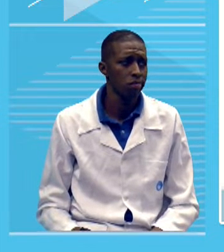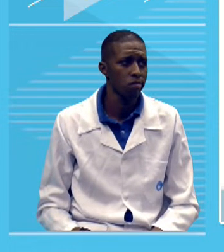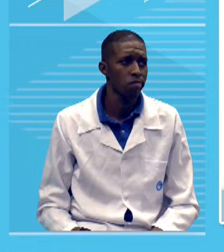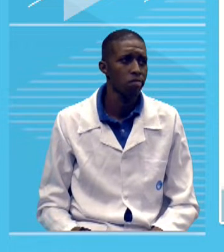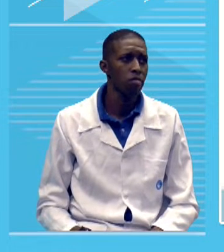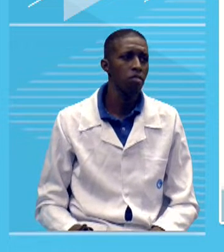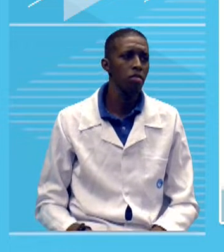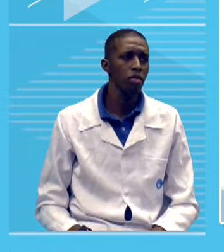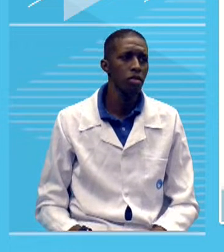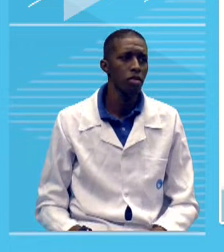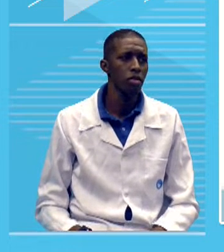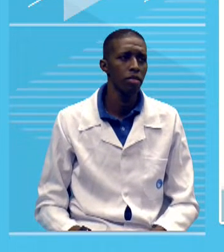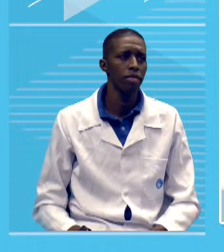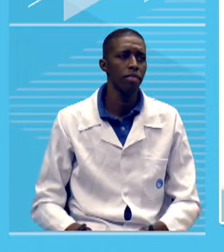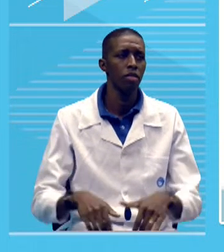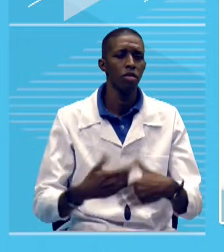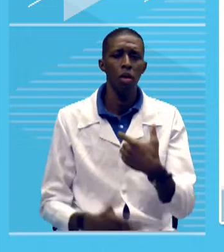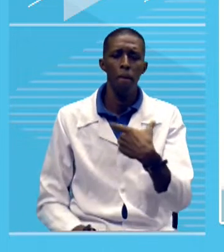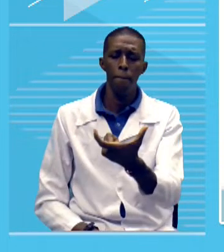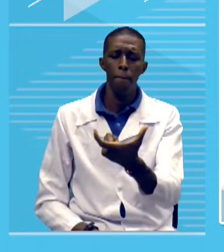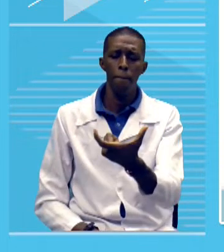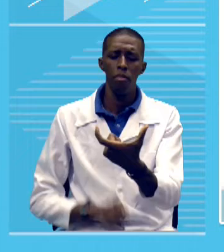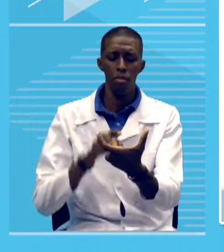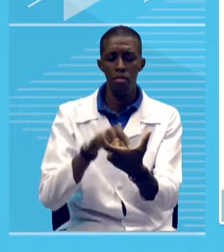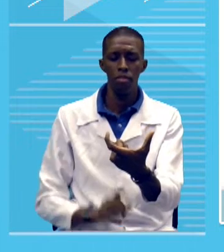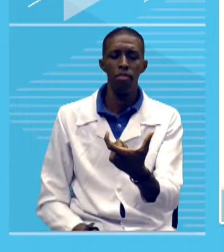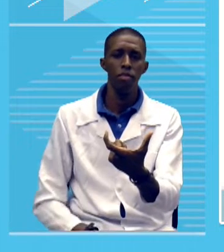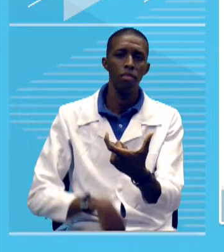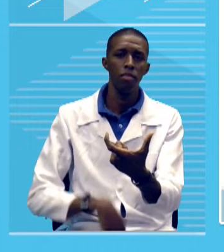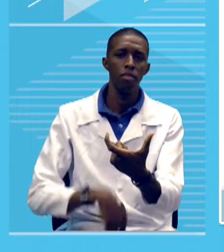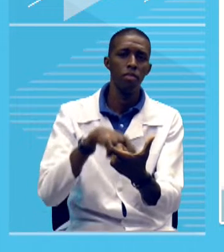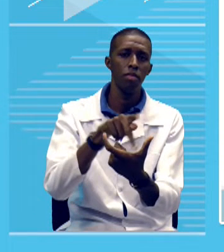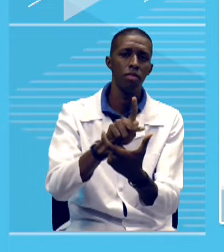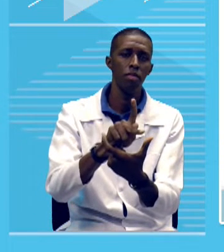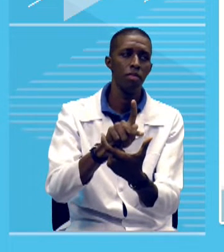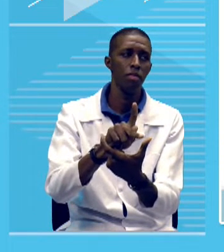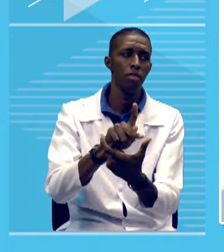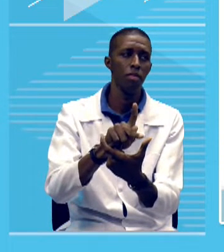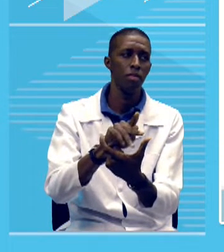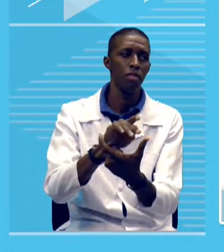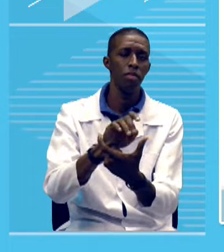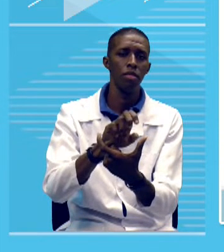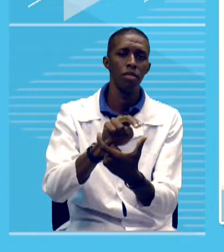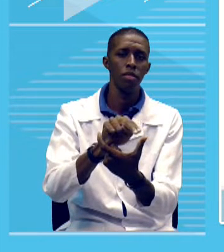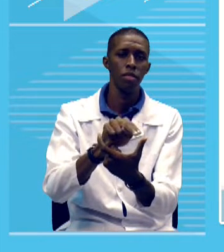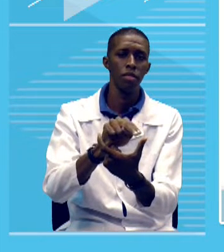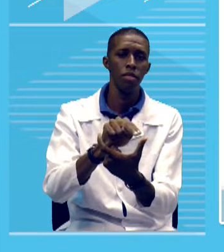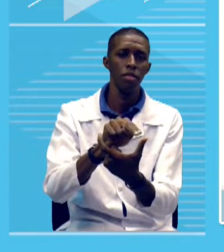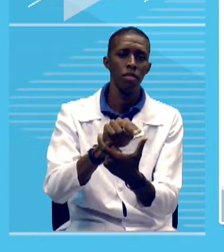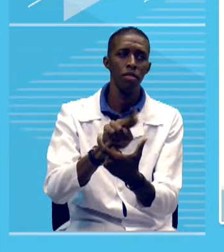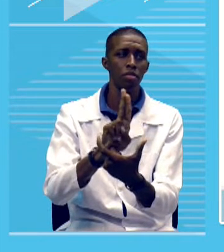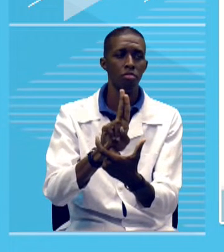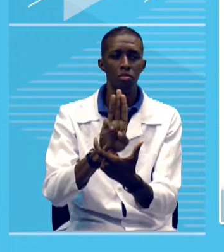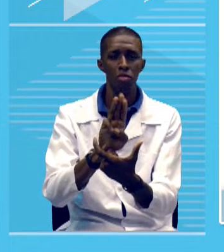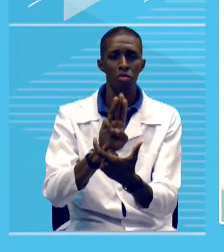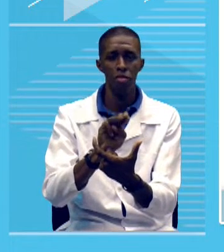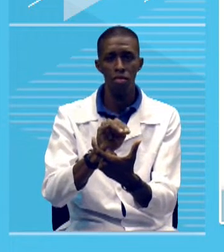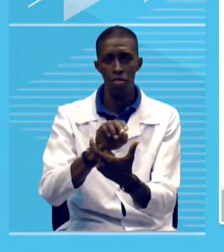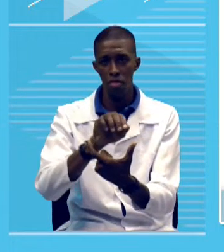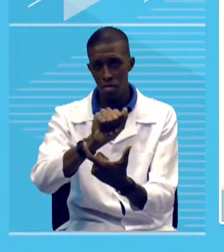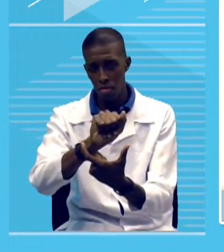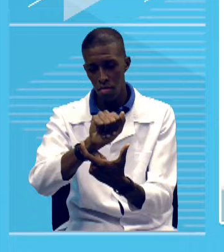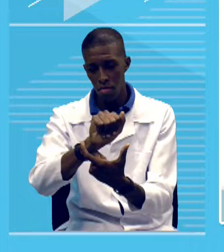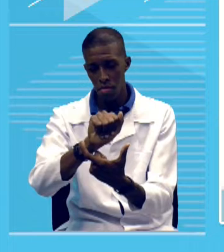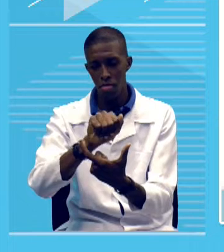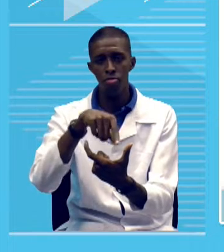falar deste termo é importante você lembrar importante você saber a Anna tantantan